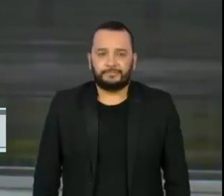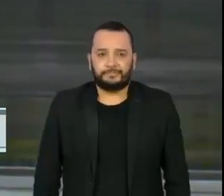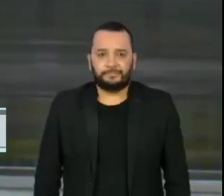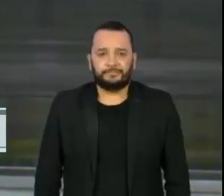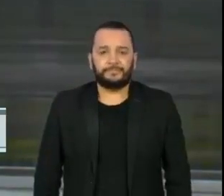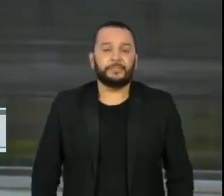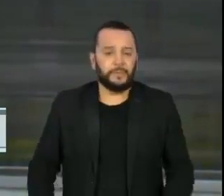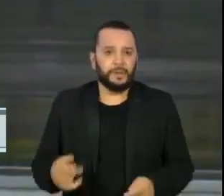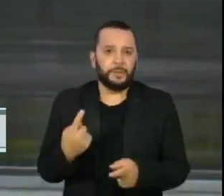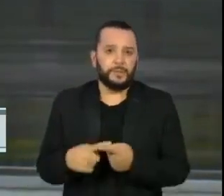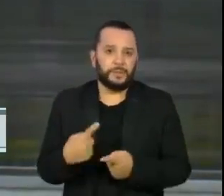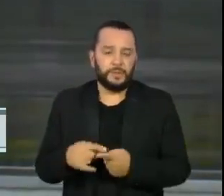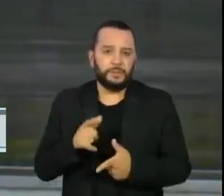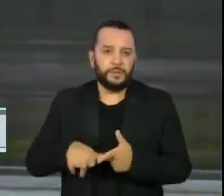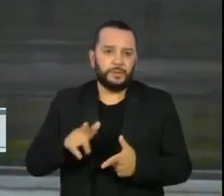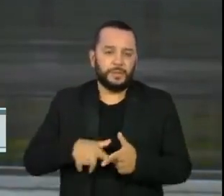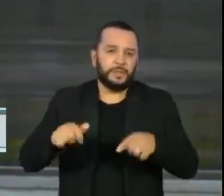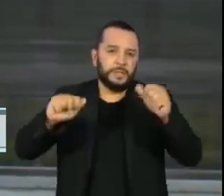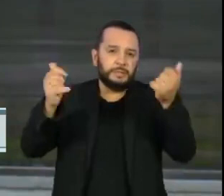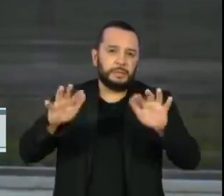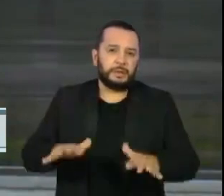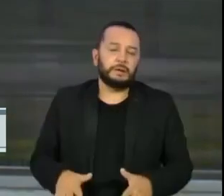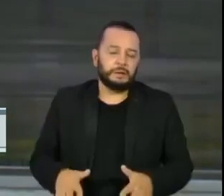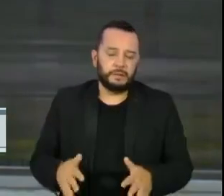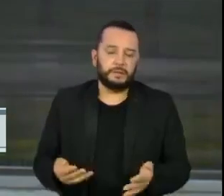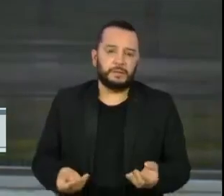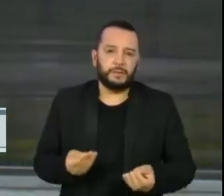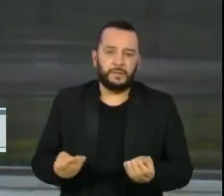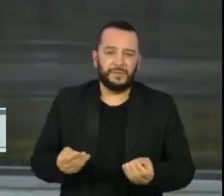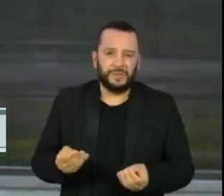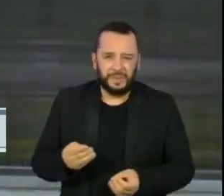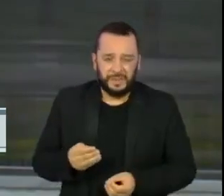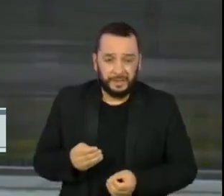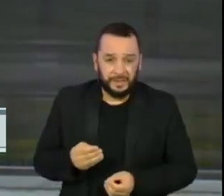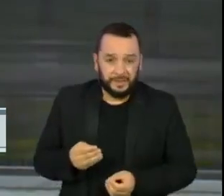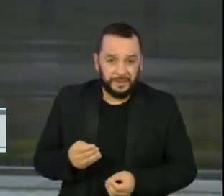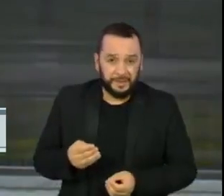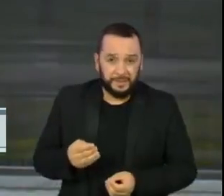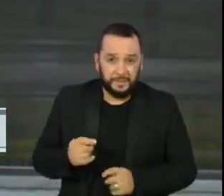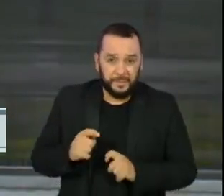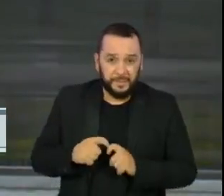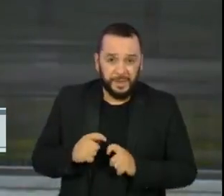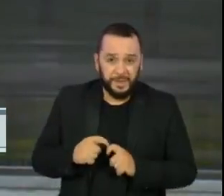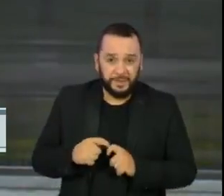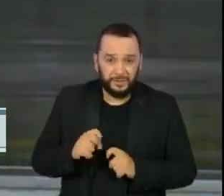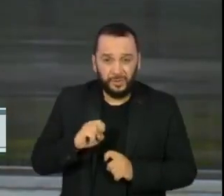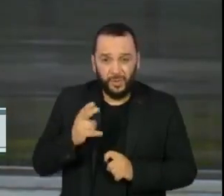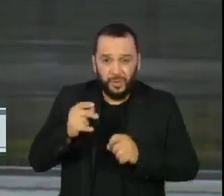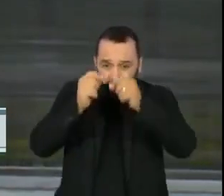Não há situação mais trágica do que alguém ter que escolher quem deve viver